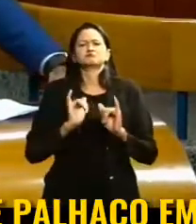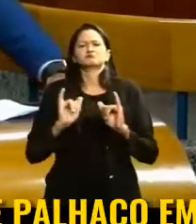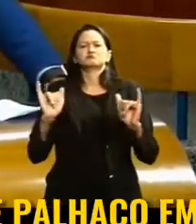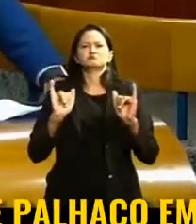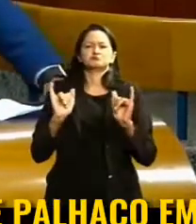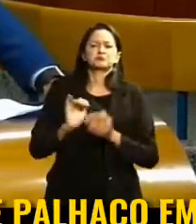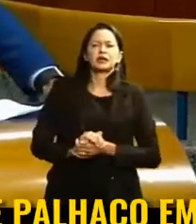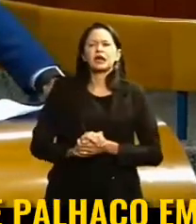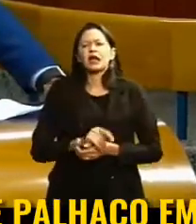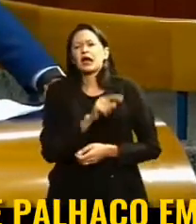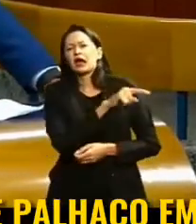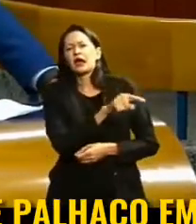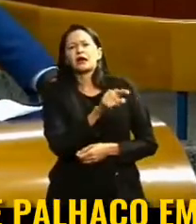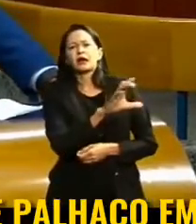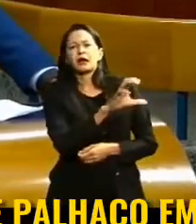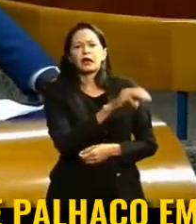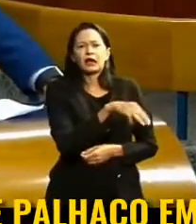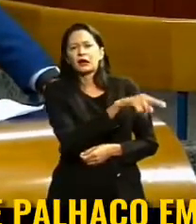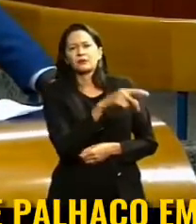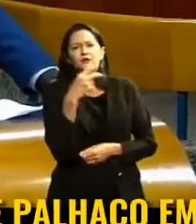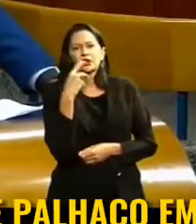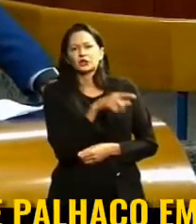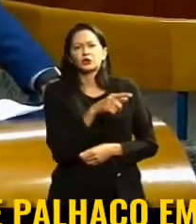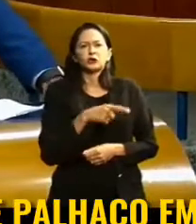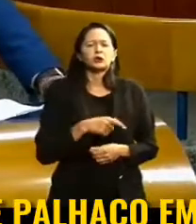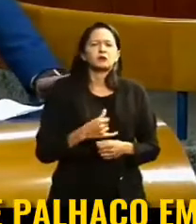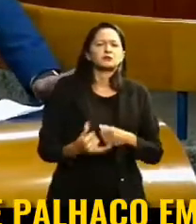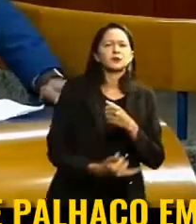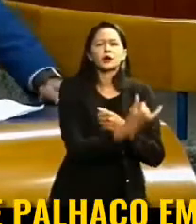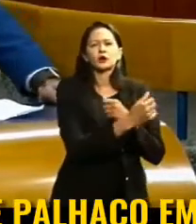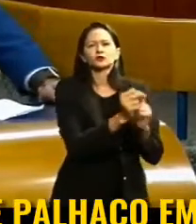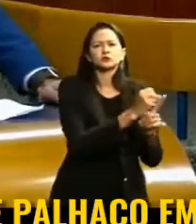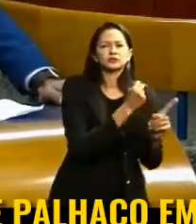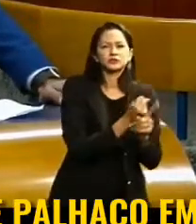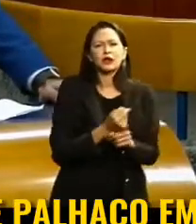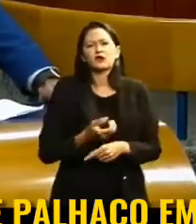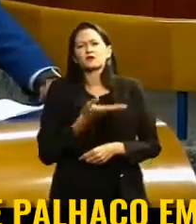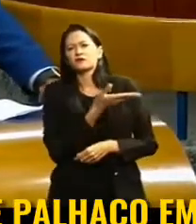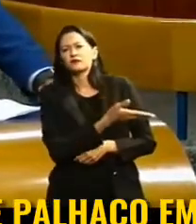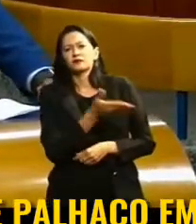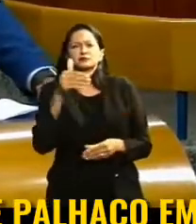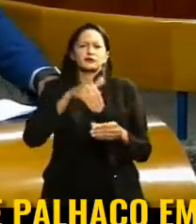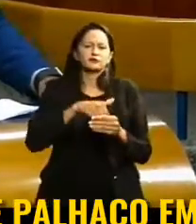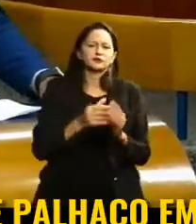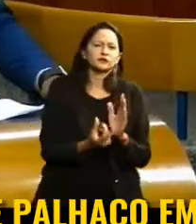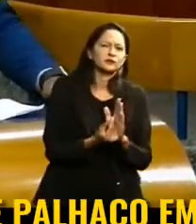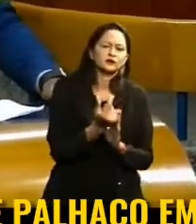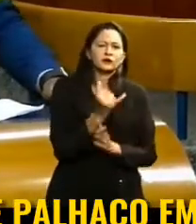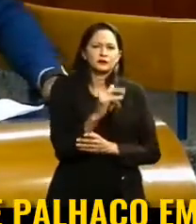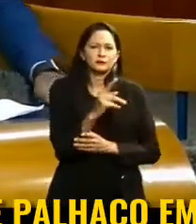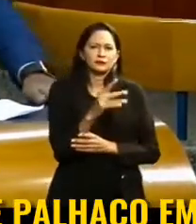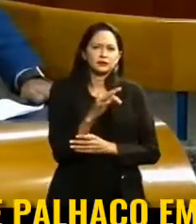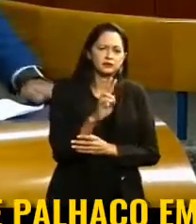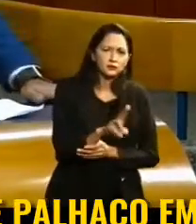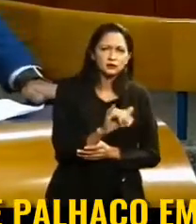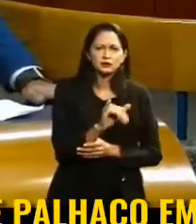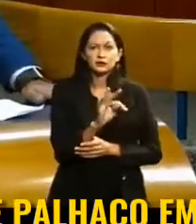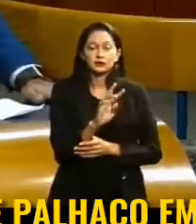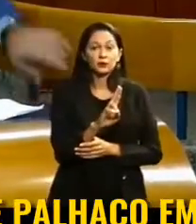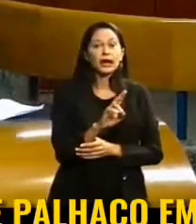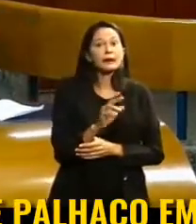Vereadores, enganadores da sociedade, vocês votaram aumento de IPTU e ITU. Eu tenho um vídeo quando ele